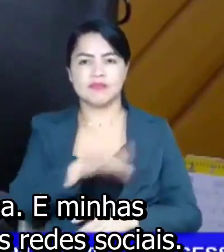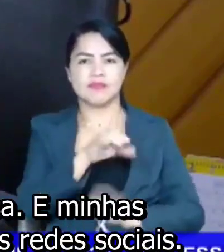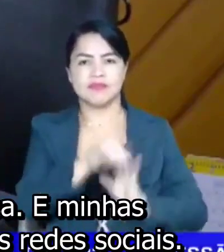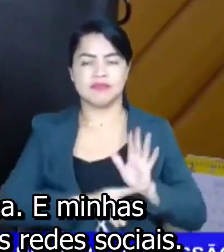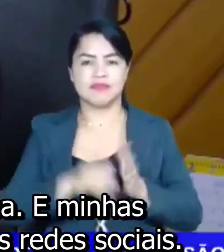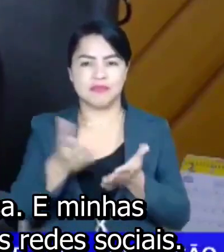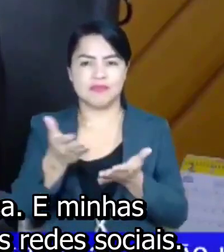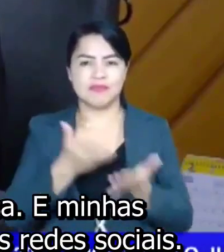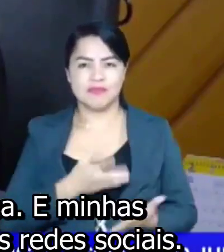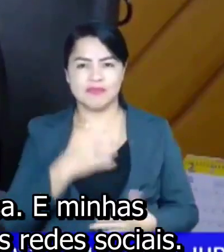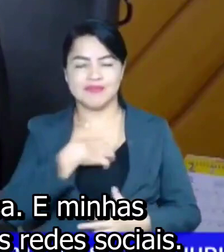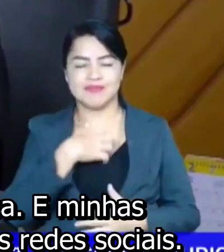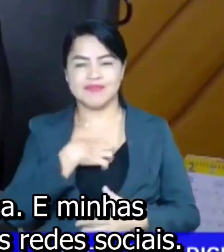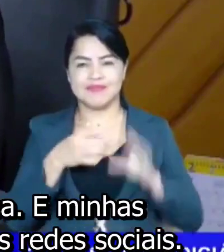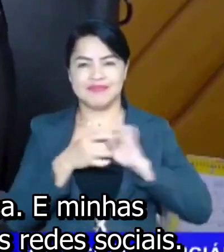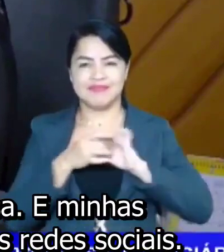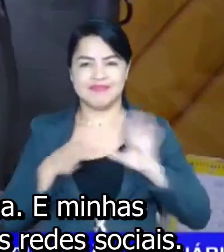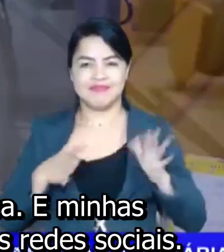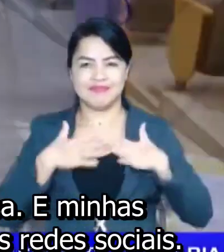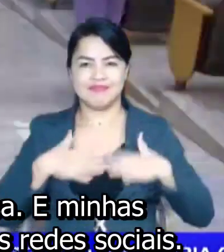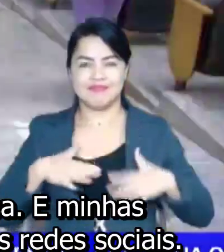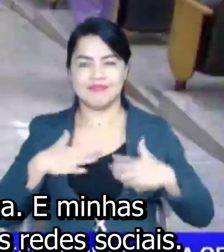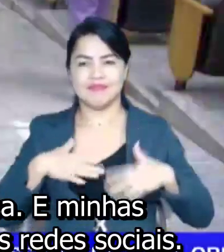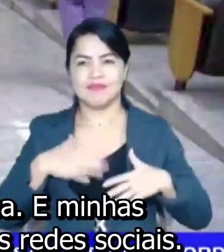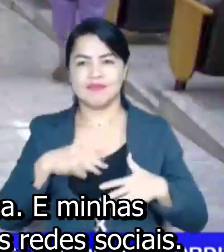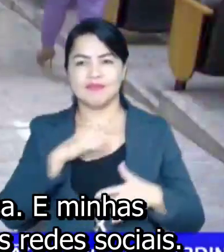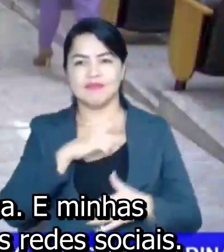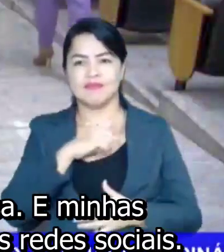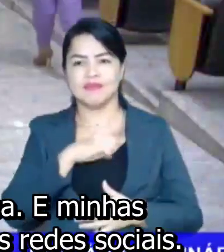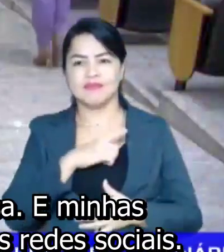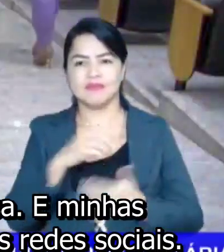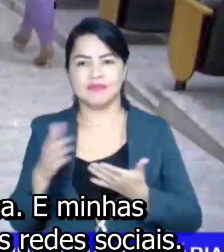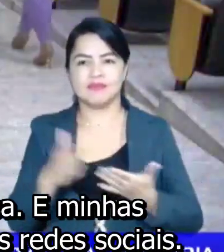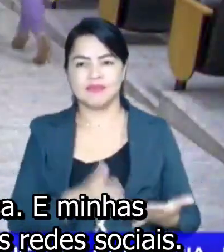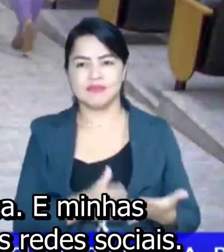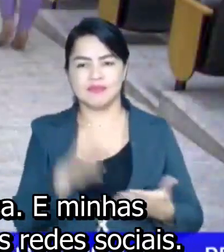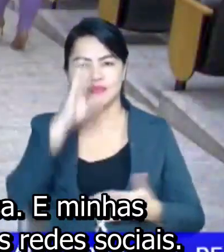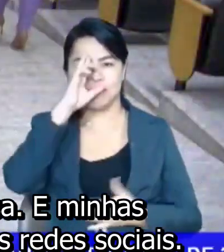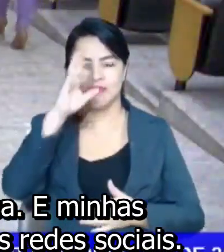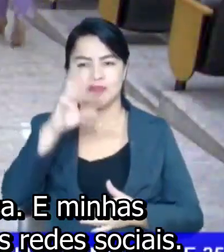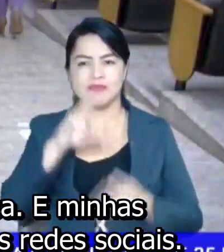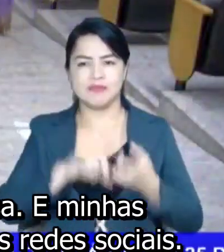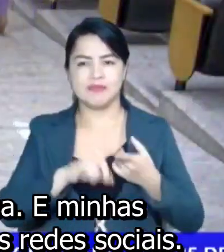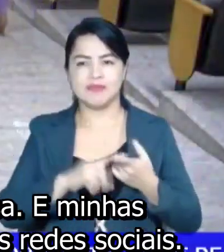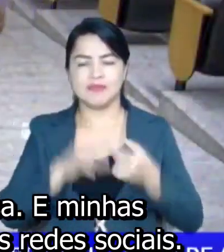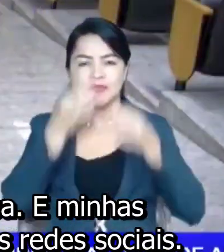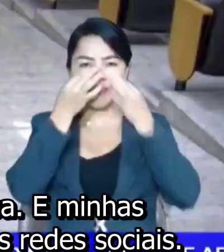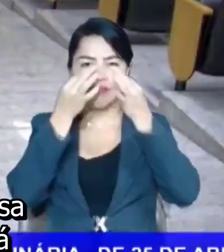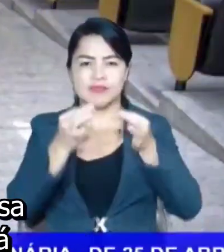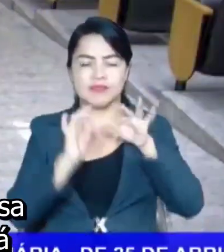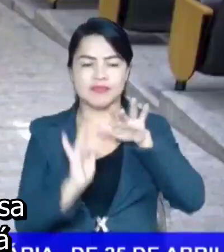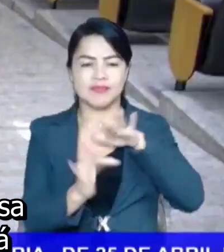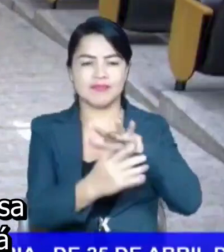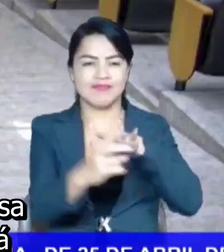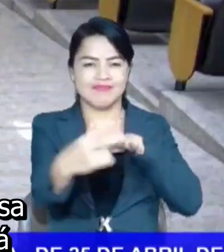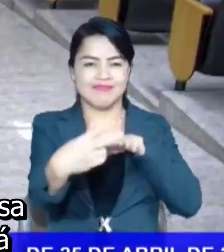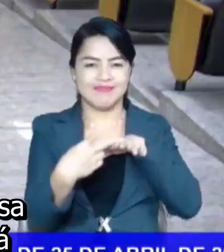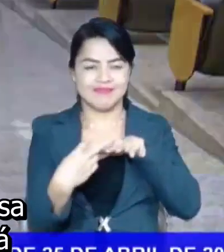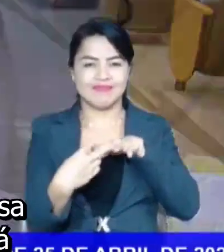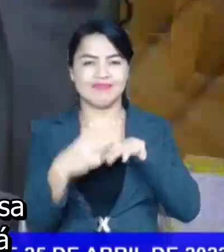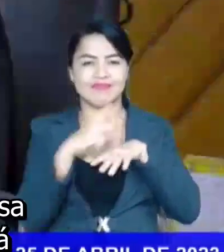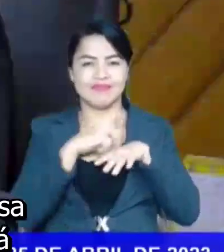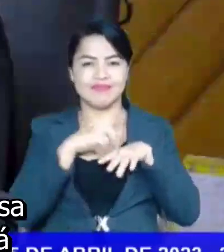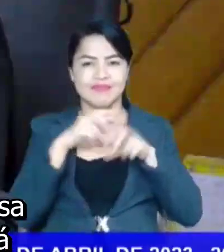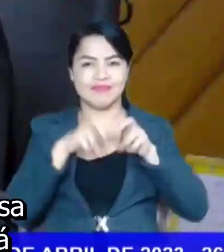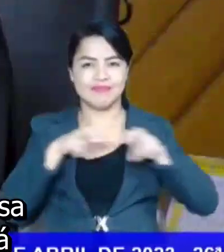bom? Sintam-se em casa. Minhas senhoras e minhas senhores, meus Imagem senhores ampla do plenário, podemos ver uma mulher